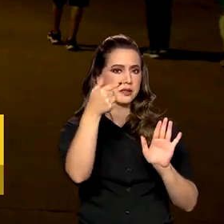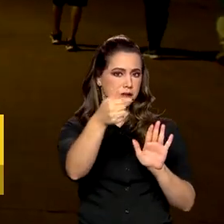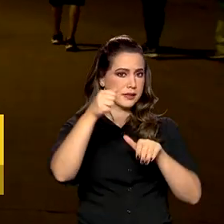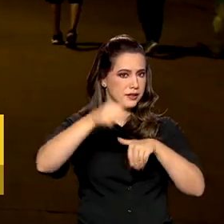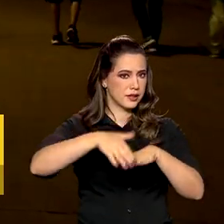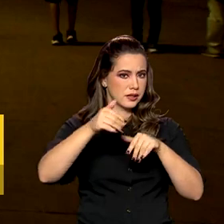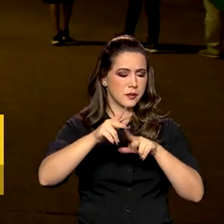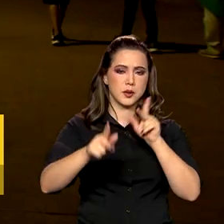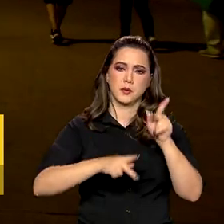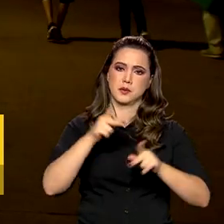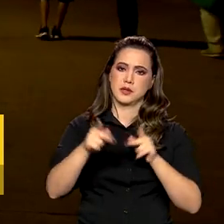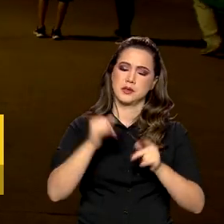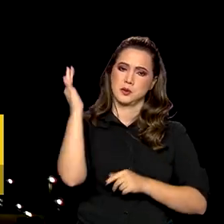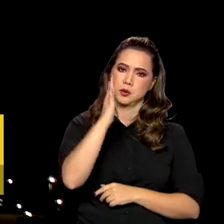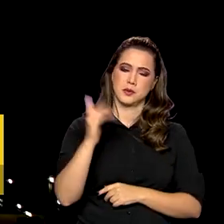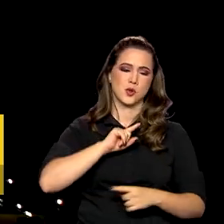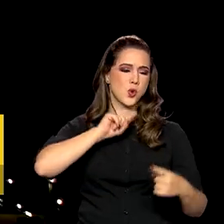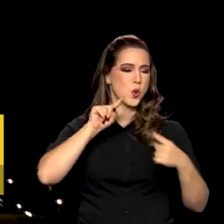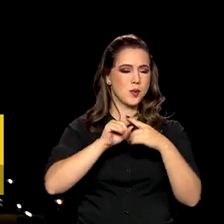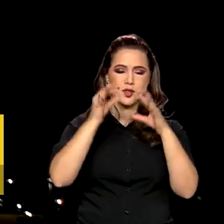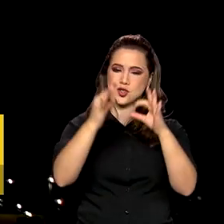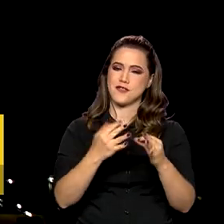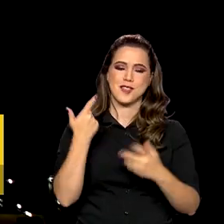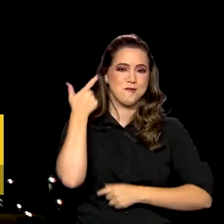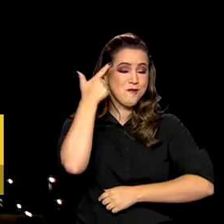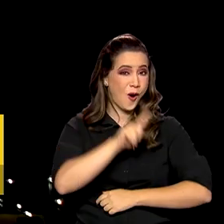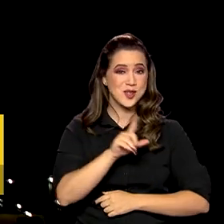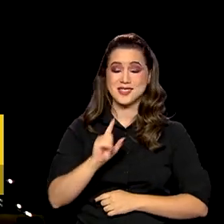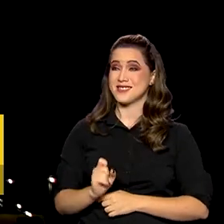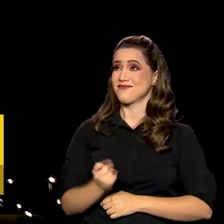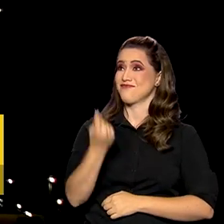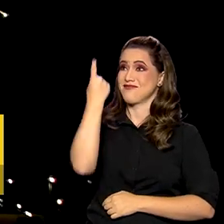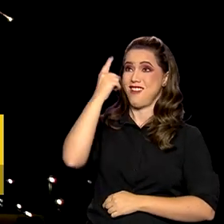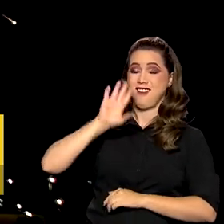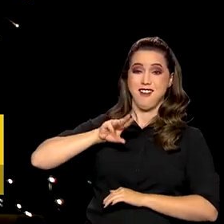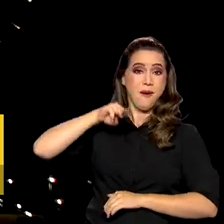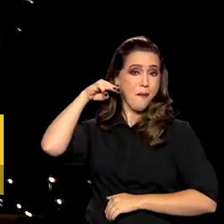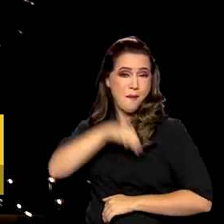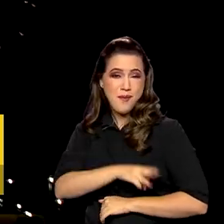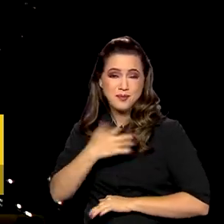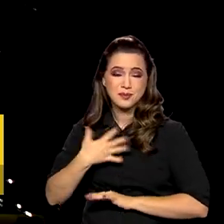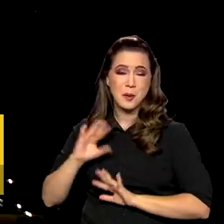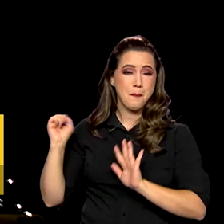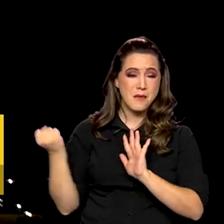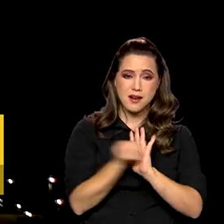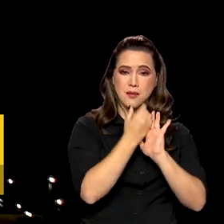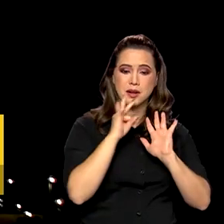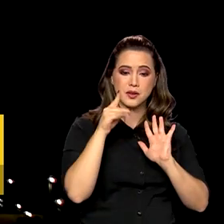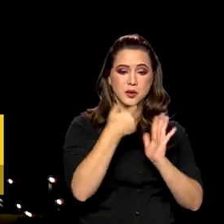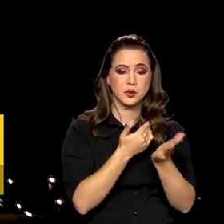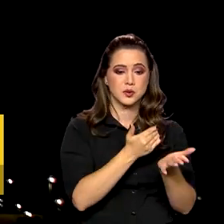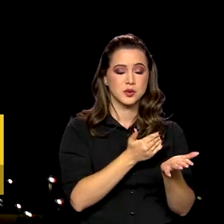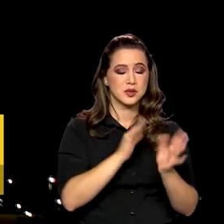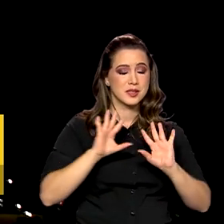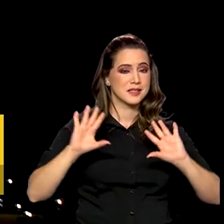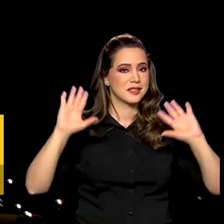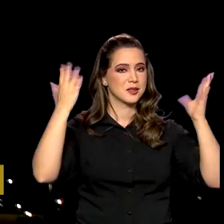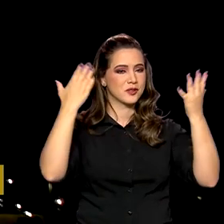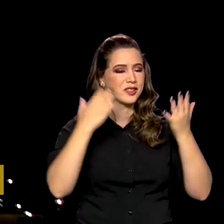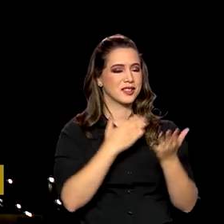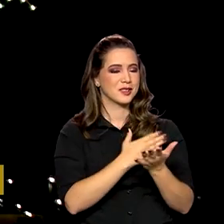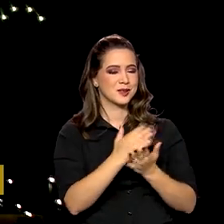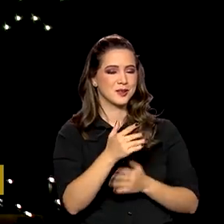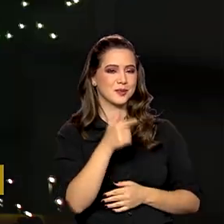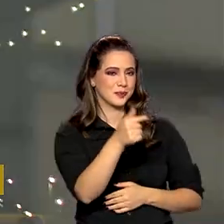brasileiro. Né? Esse é o nosso objetivo e foi alcançado nesse primeiro evento para marcar todas as comemorações do dia 7.